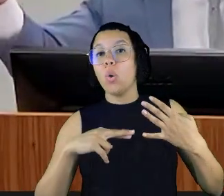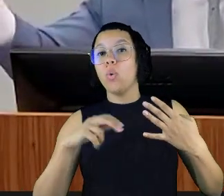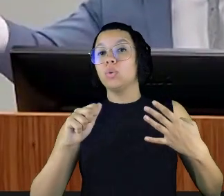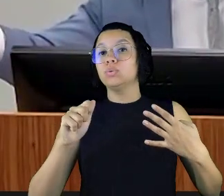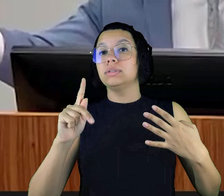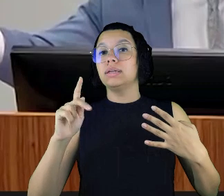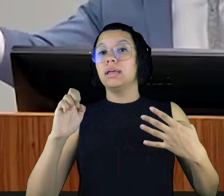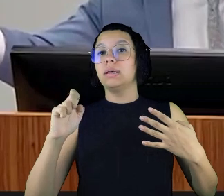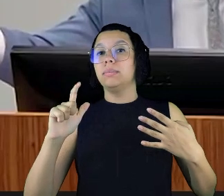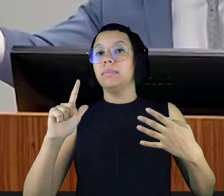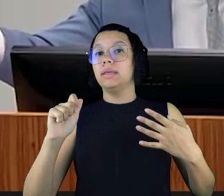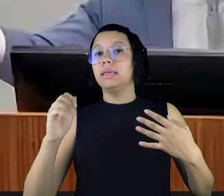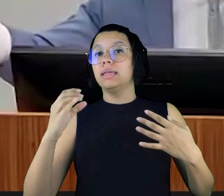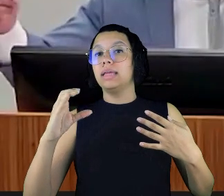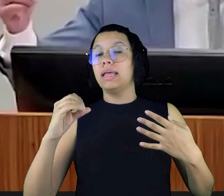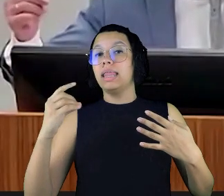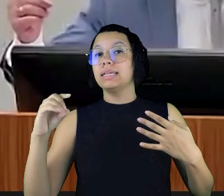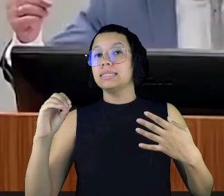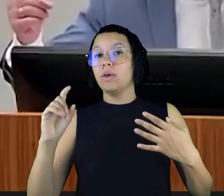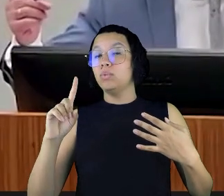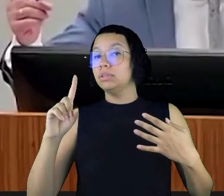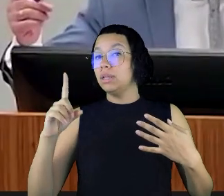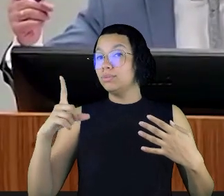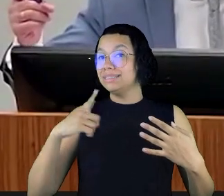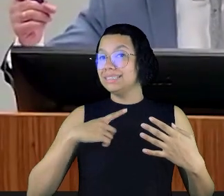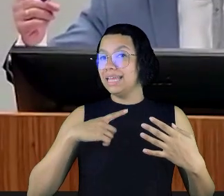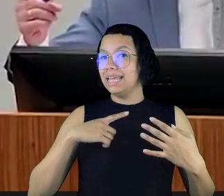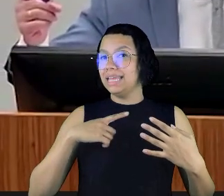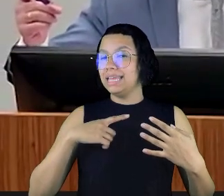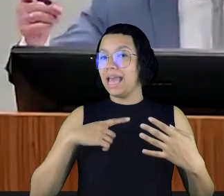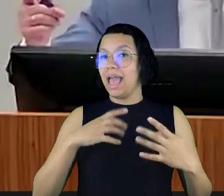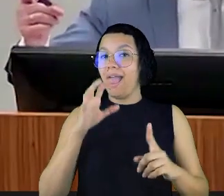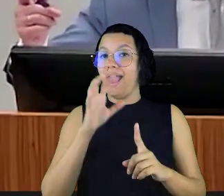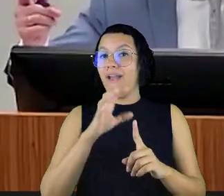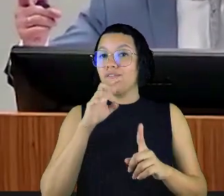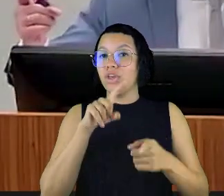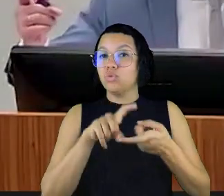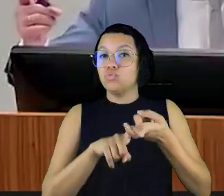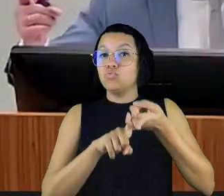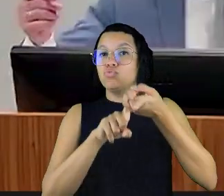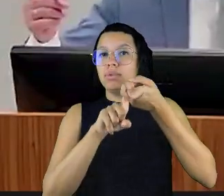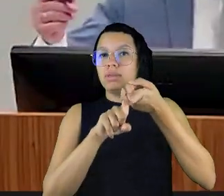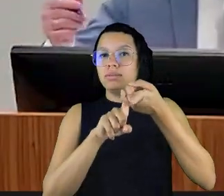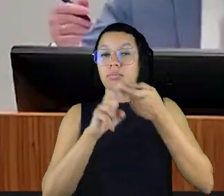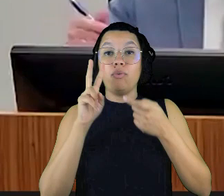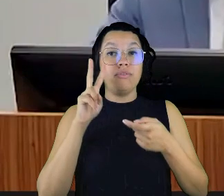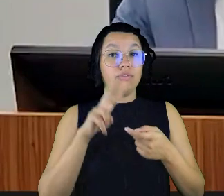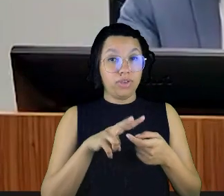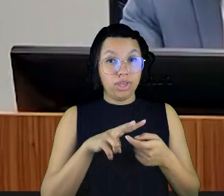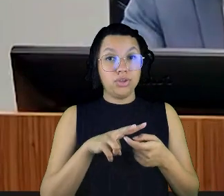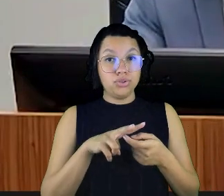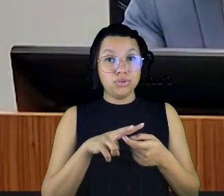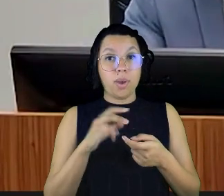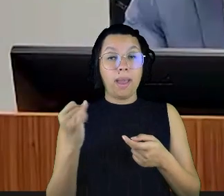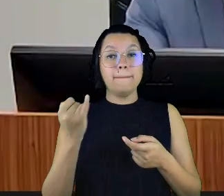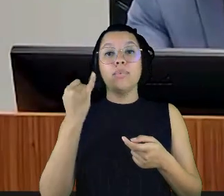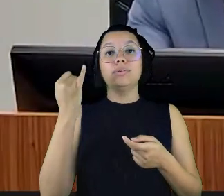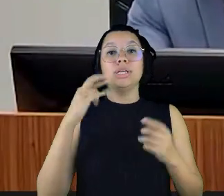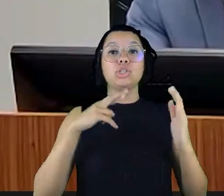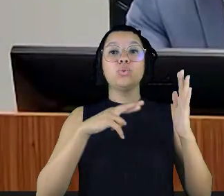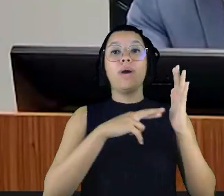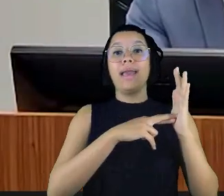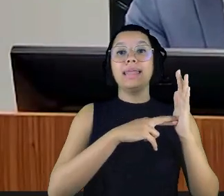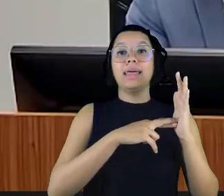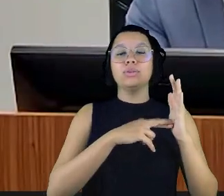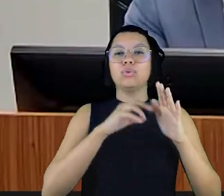efeito suspensivo. Vejam a importância da operação do relator no tribunal. O relator tem que dizer: